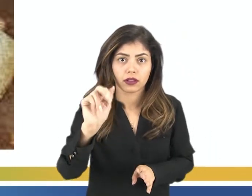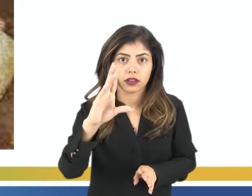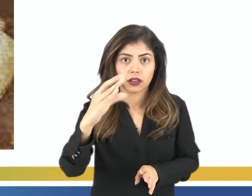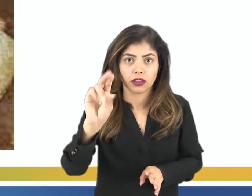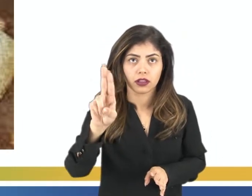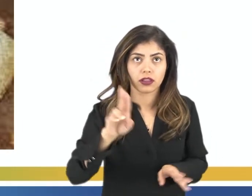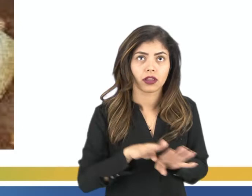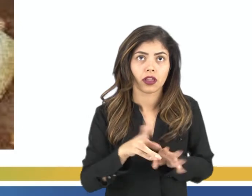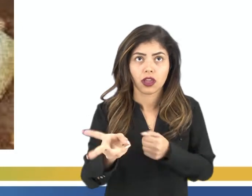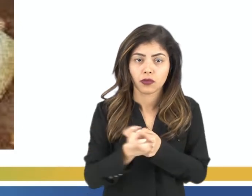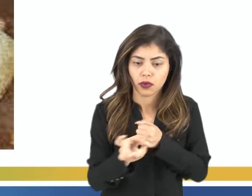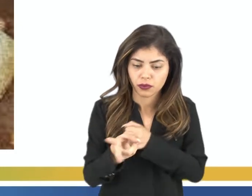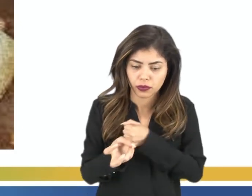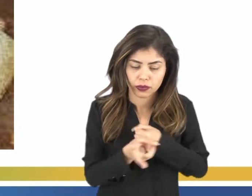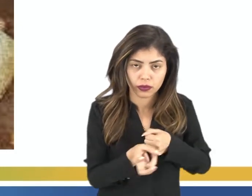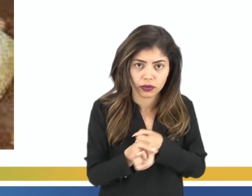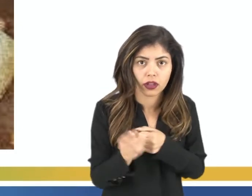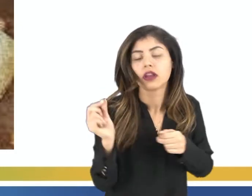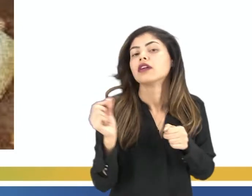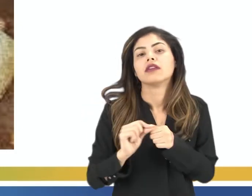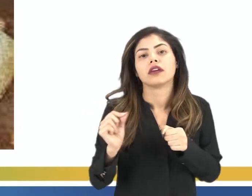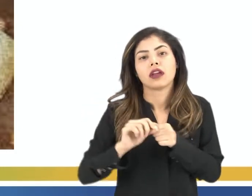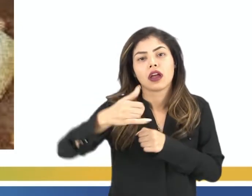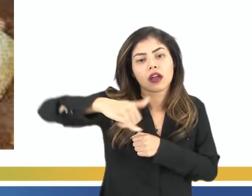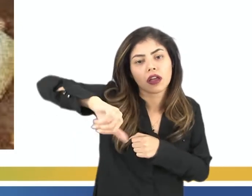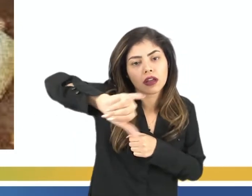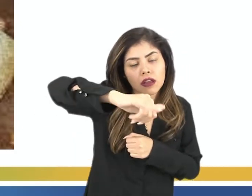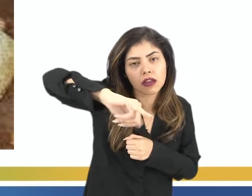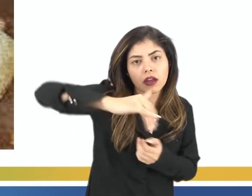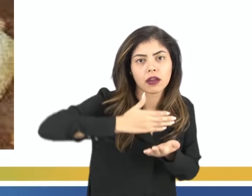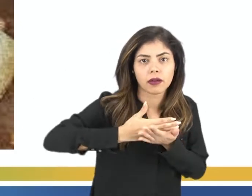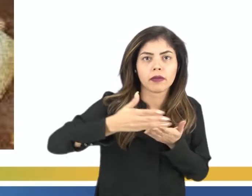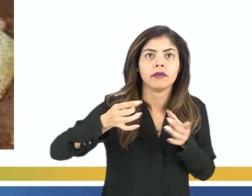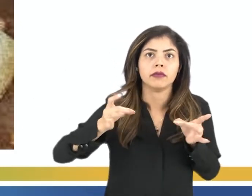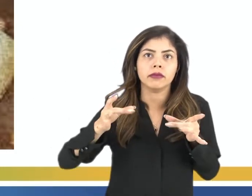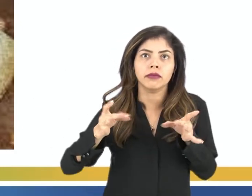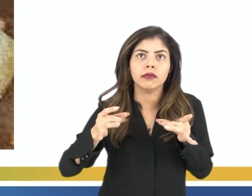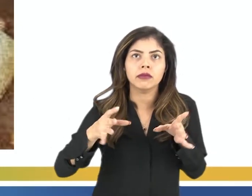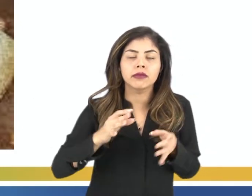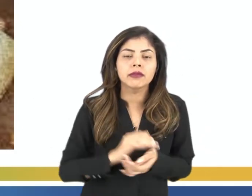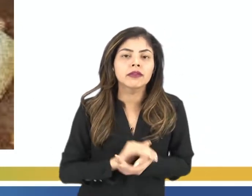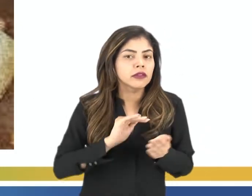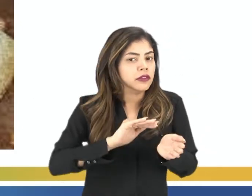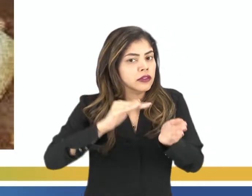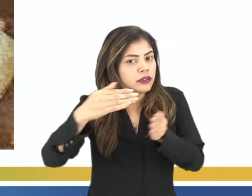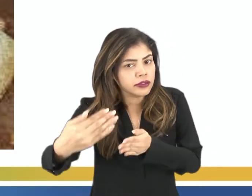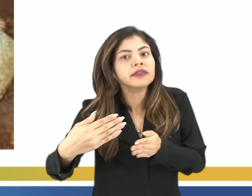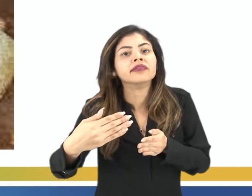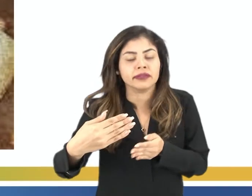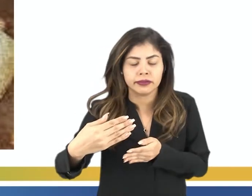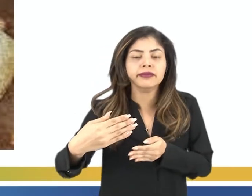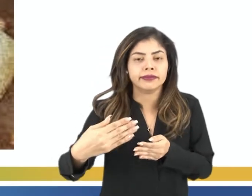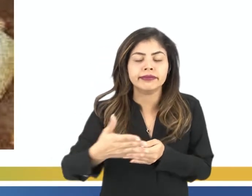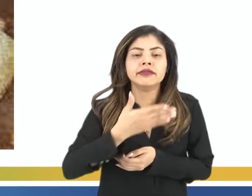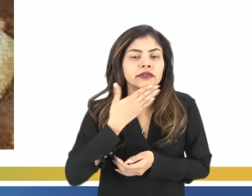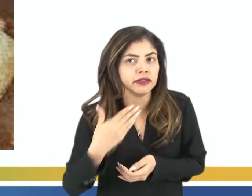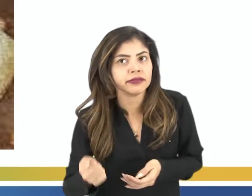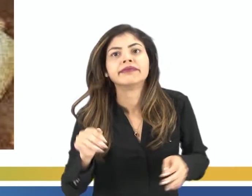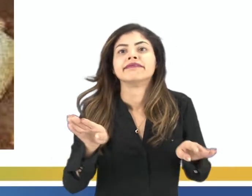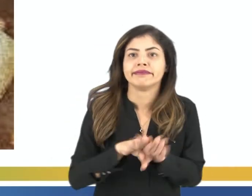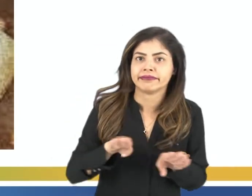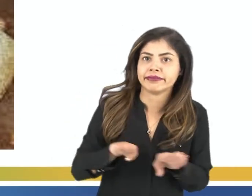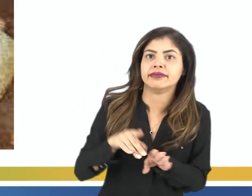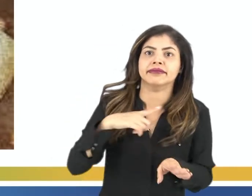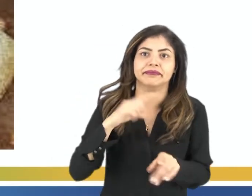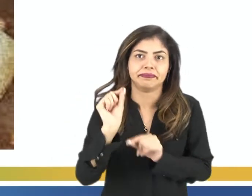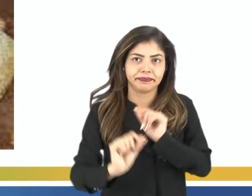agora eles estão tirando a castanha para fazer o óleo, para comercializar, né? Então é daí que ele tira o sustento da sua família, né?